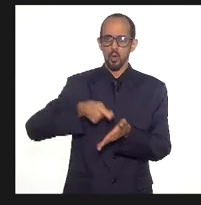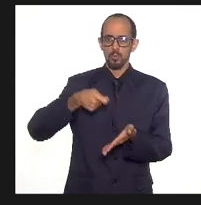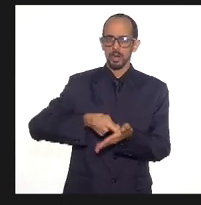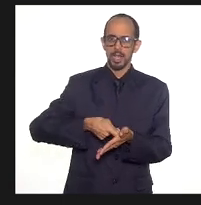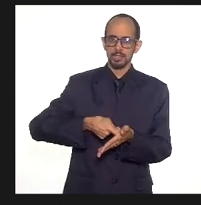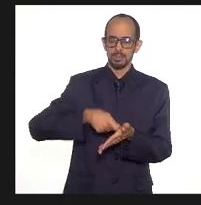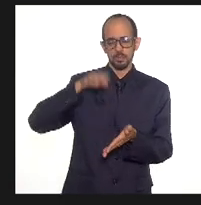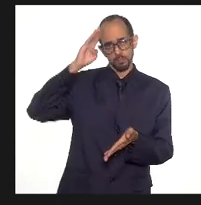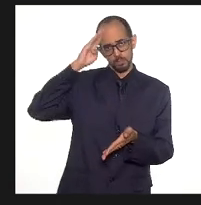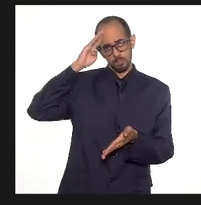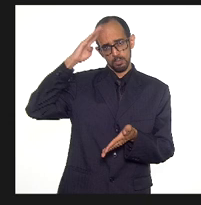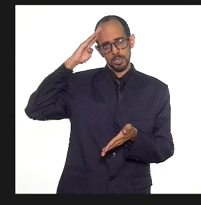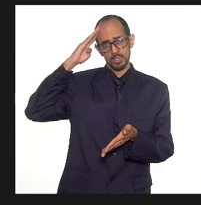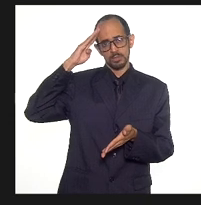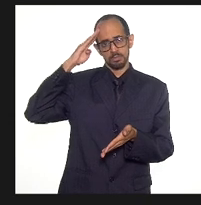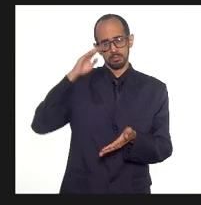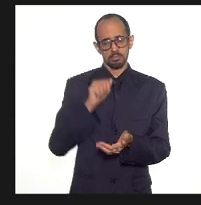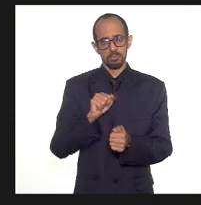principal,